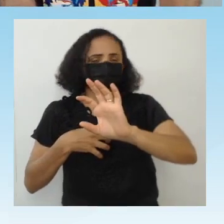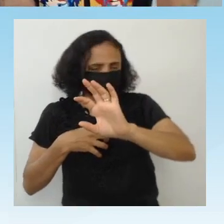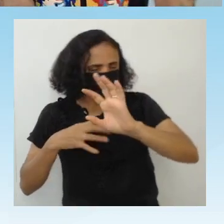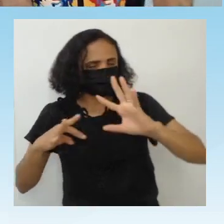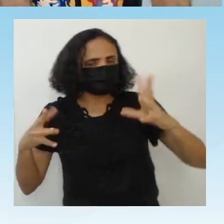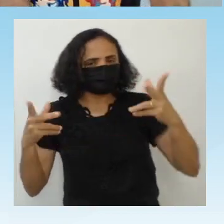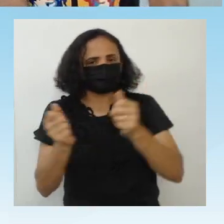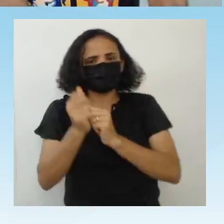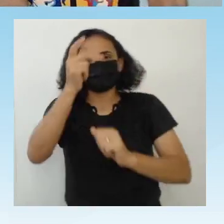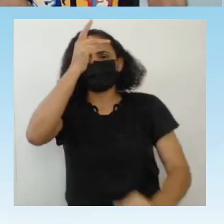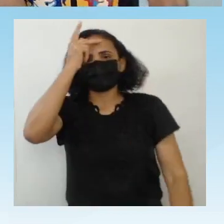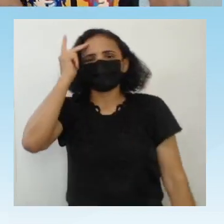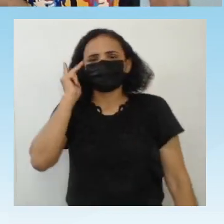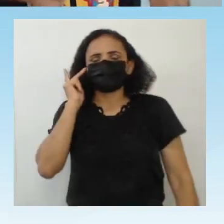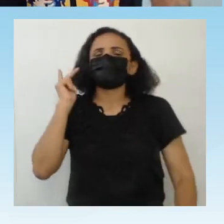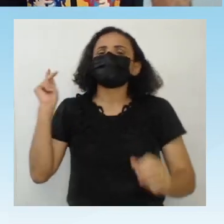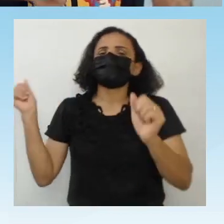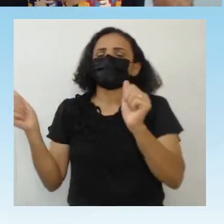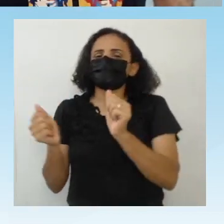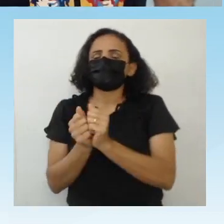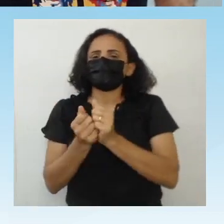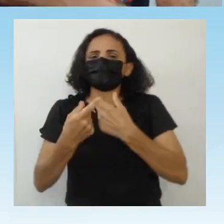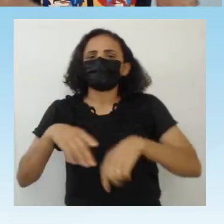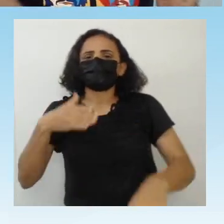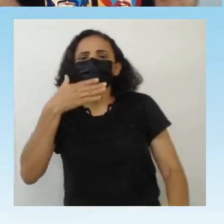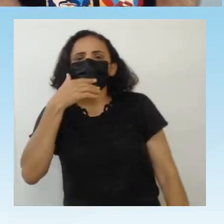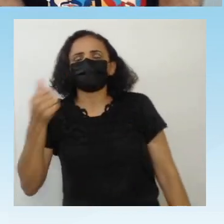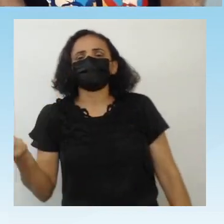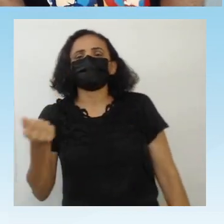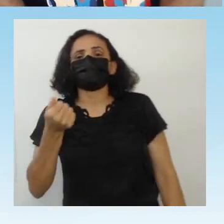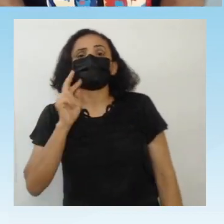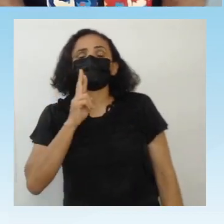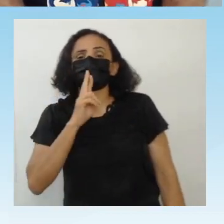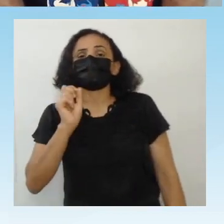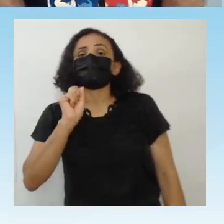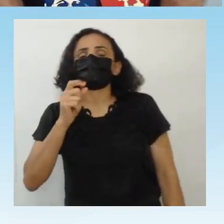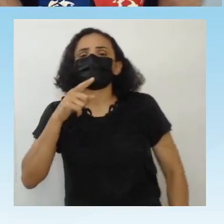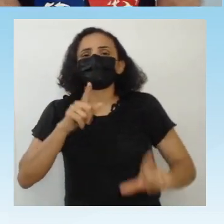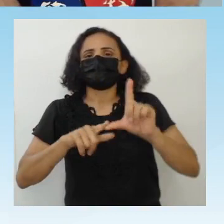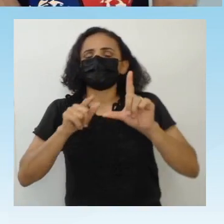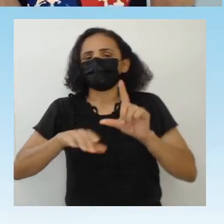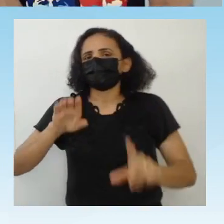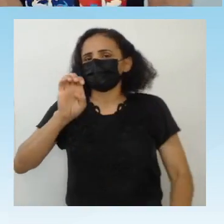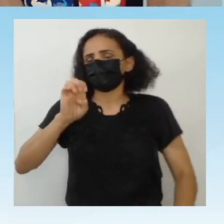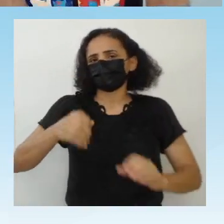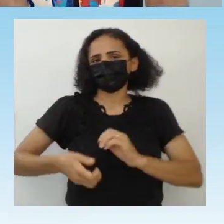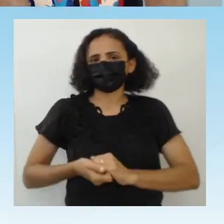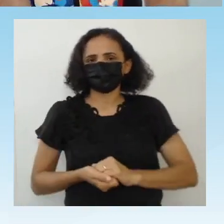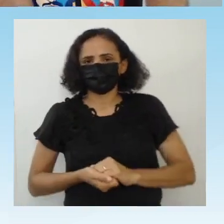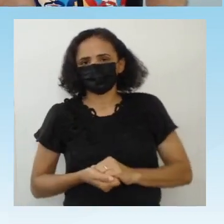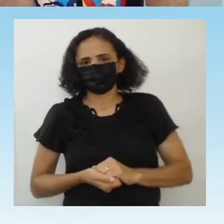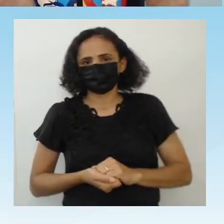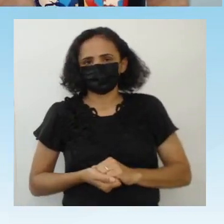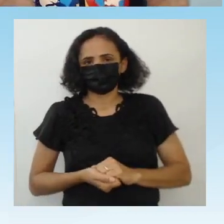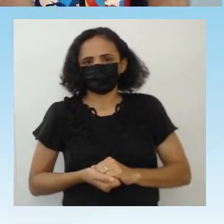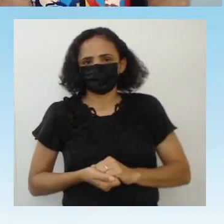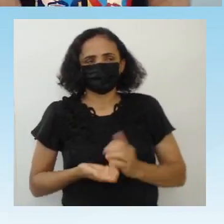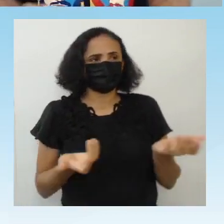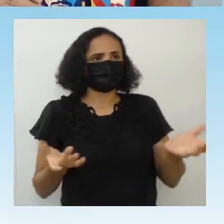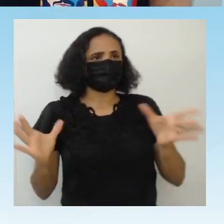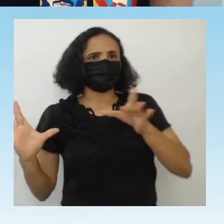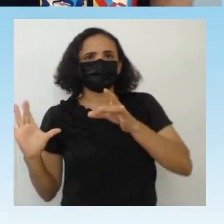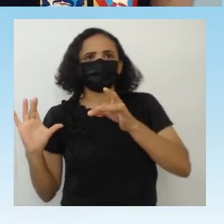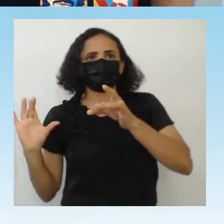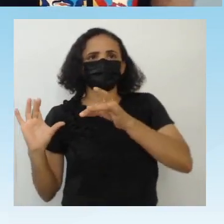refugiados, tá certo? Então, portanto, a melhor resposta é a letra E. A gente não procura com o texto, quer